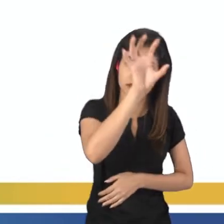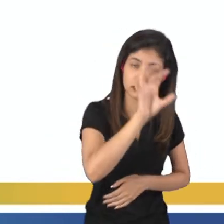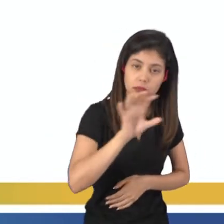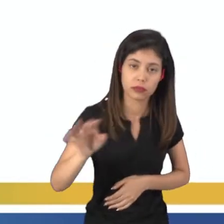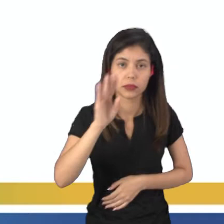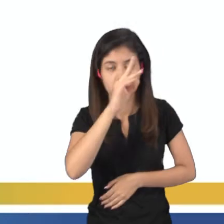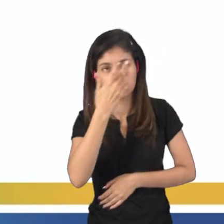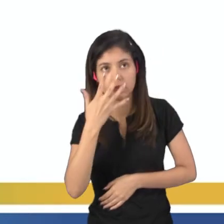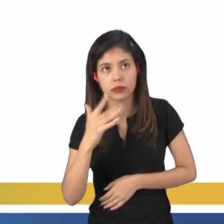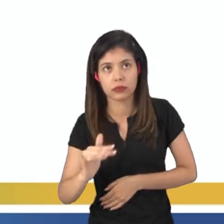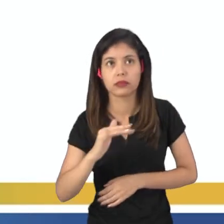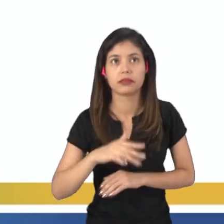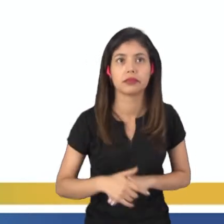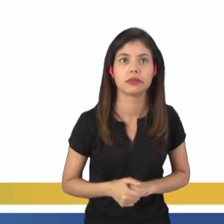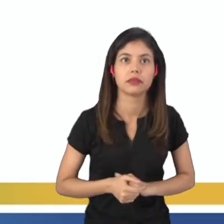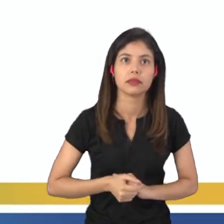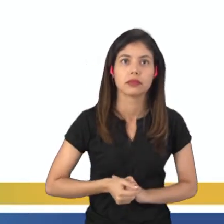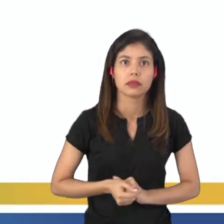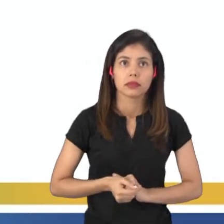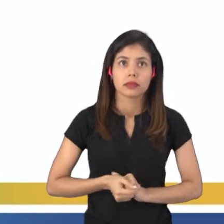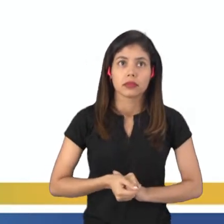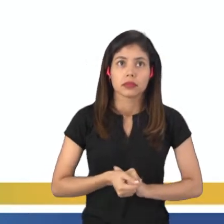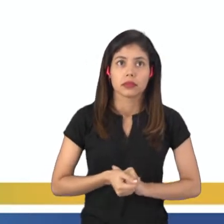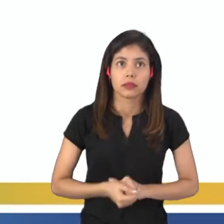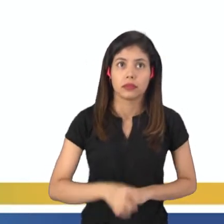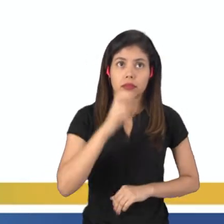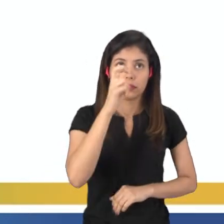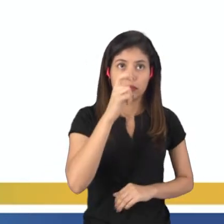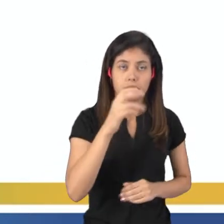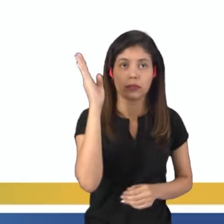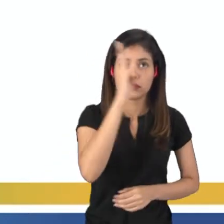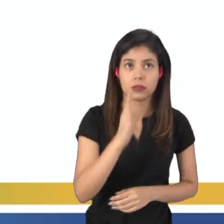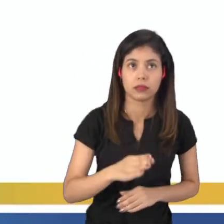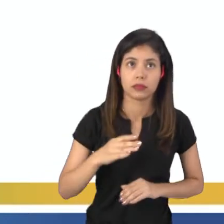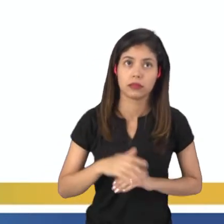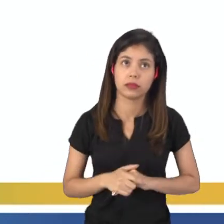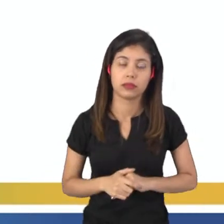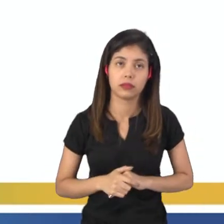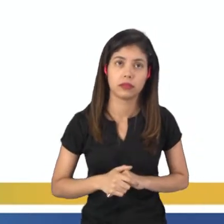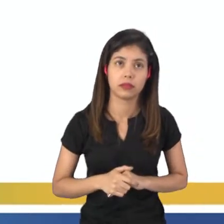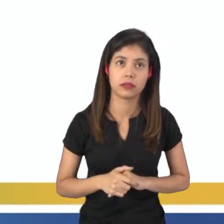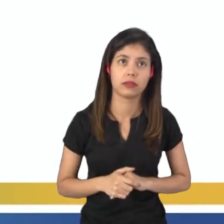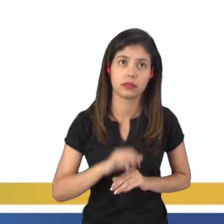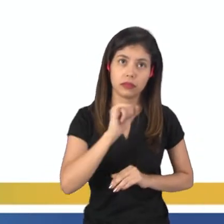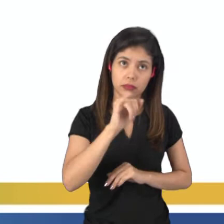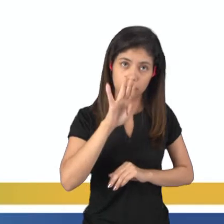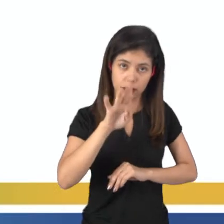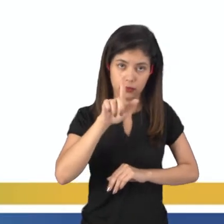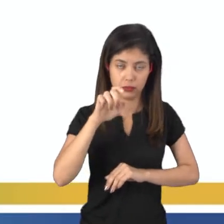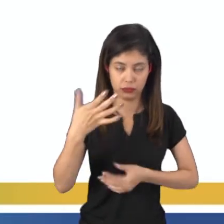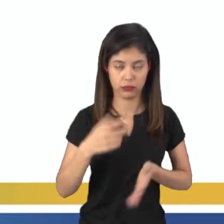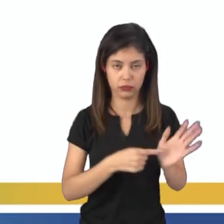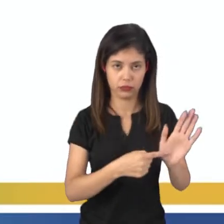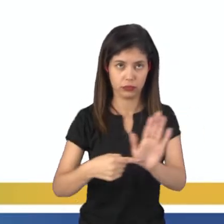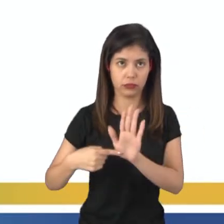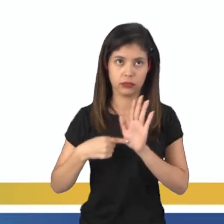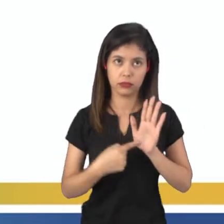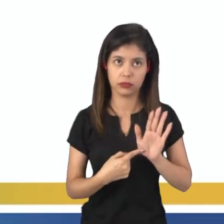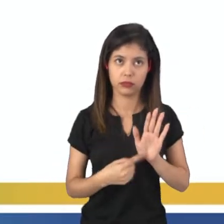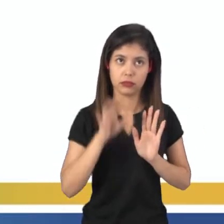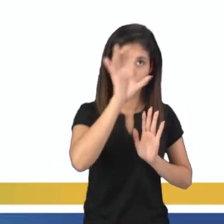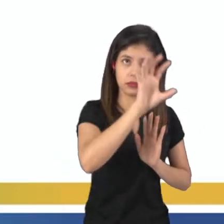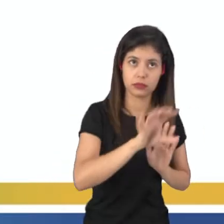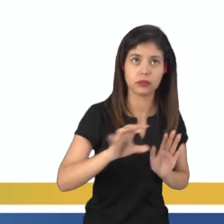em 2013, né? Nós temos aí das 5 regiões do Brasil. Essa fonte aí é do IBGE, né? Mostrando a